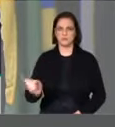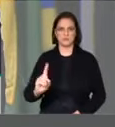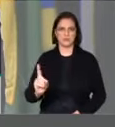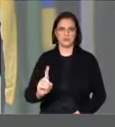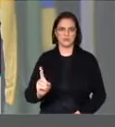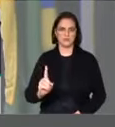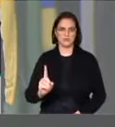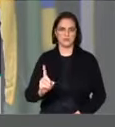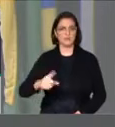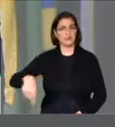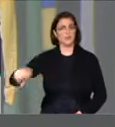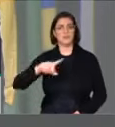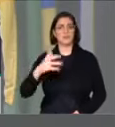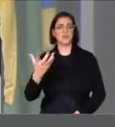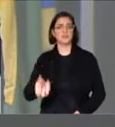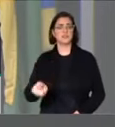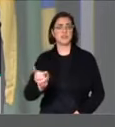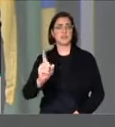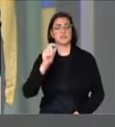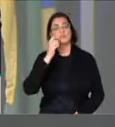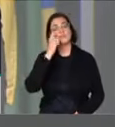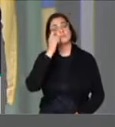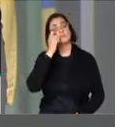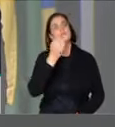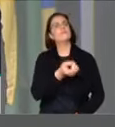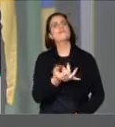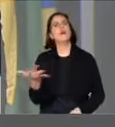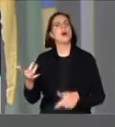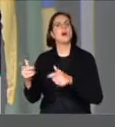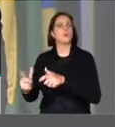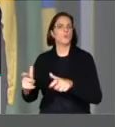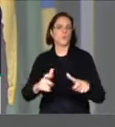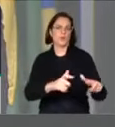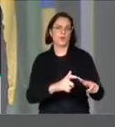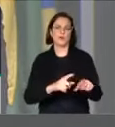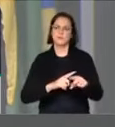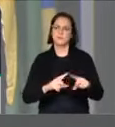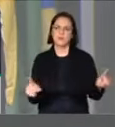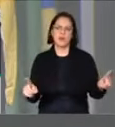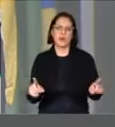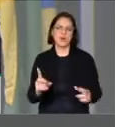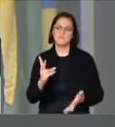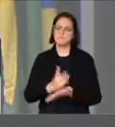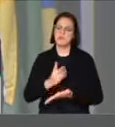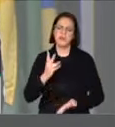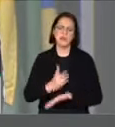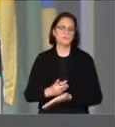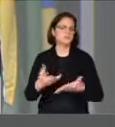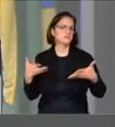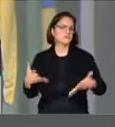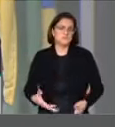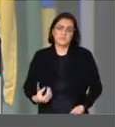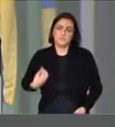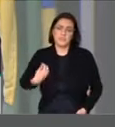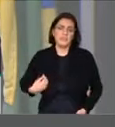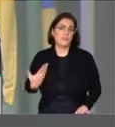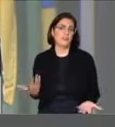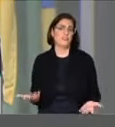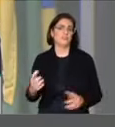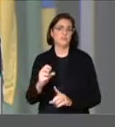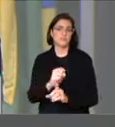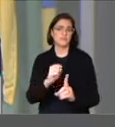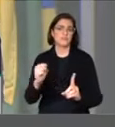nos aceitam em muitos espaços, mas mesmo assim, nós fazemos parte dessa sociedade, parte